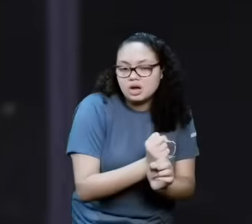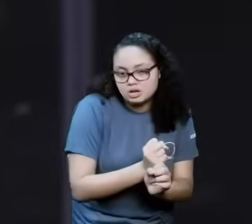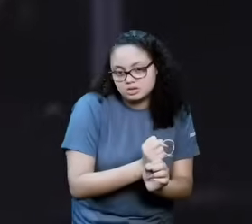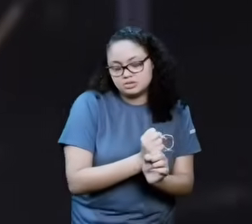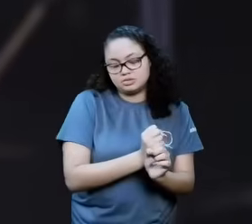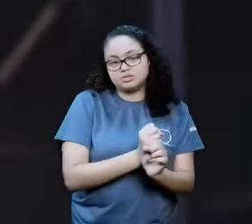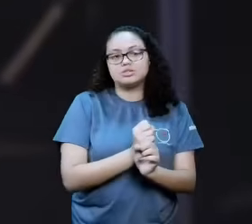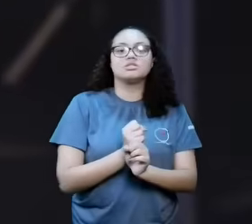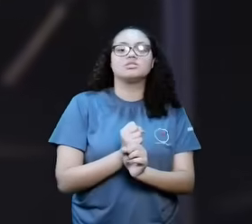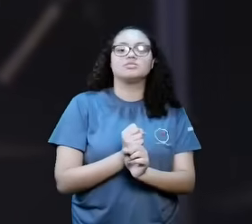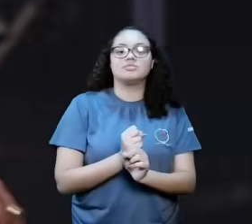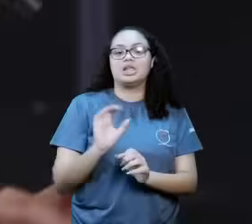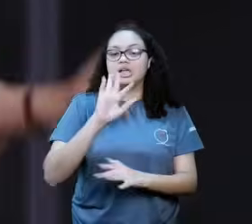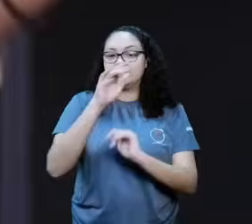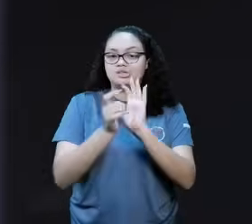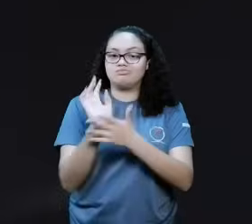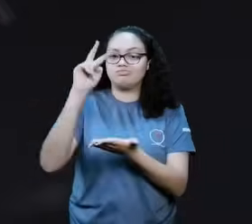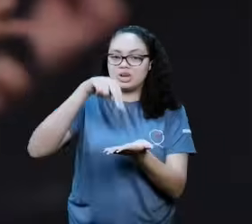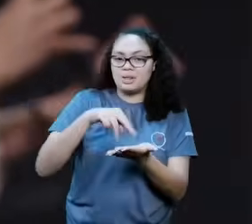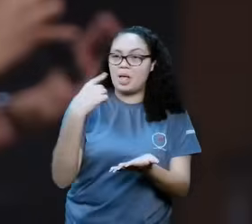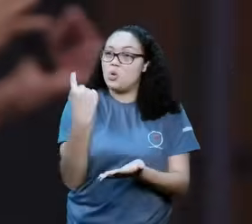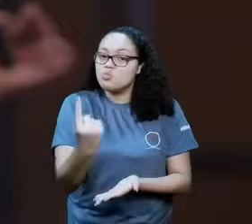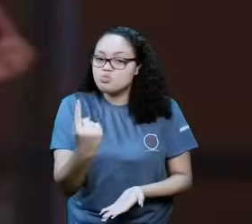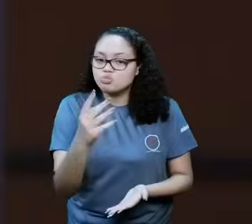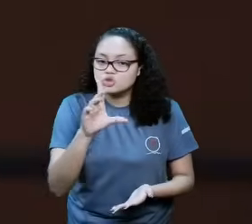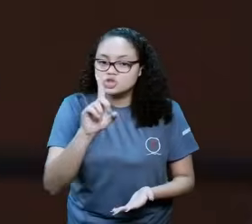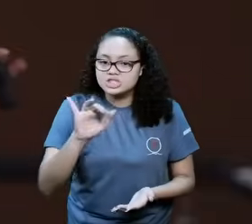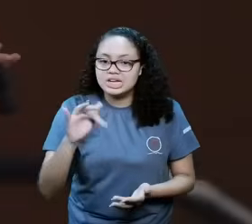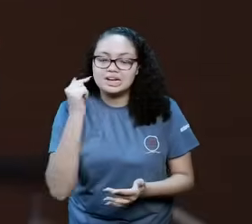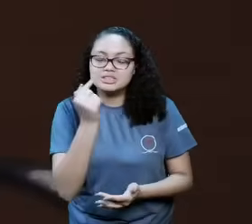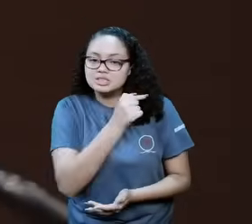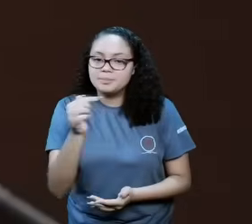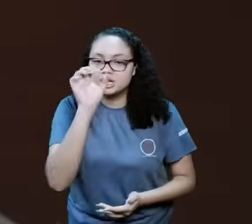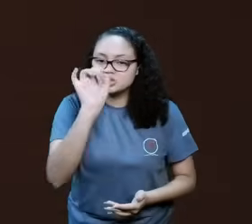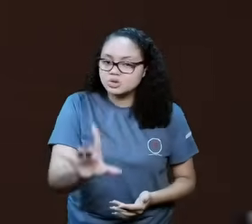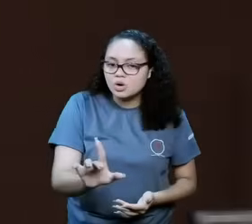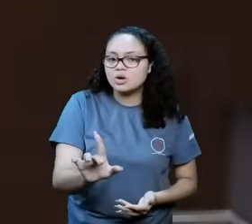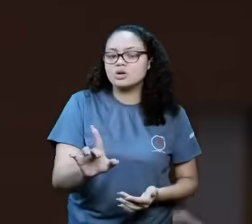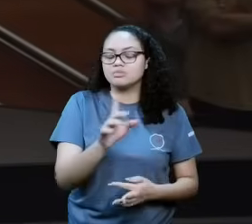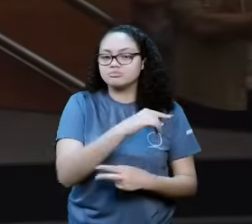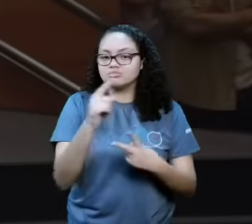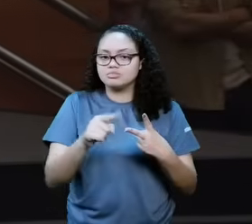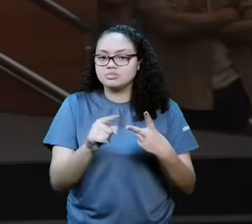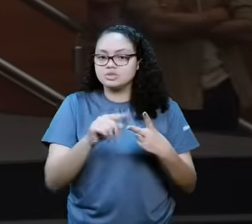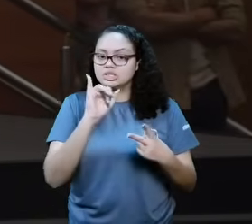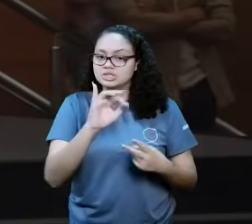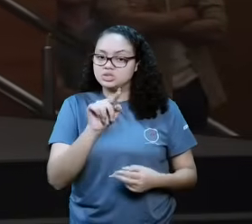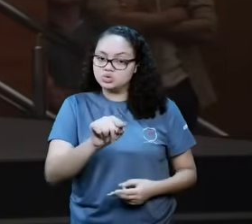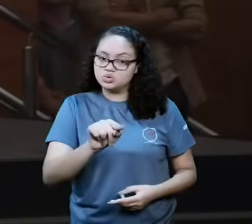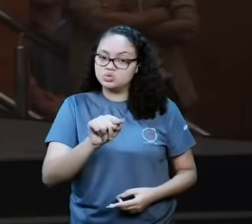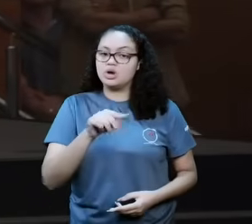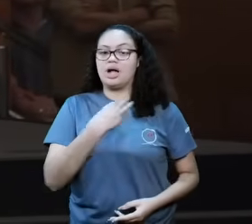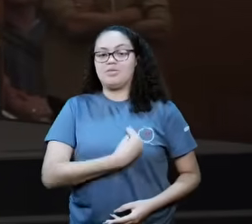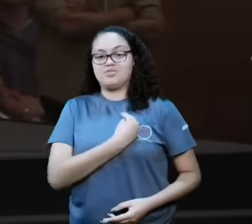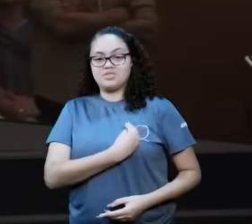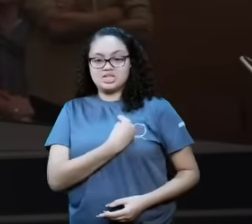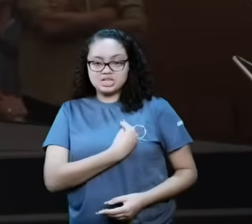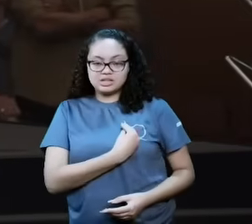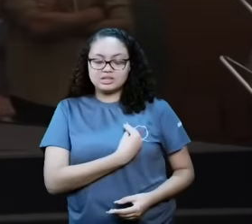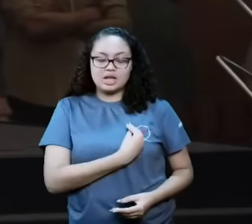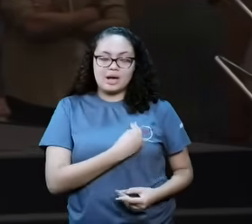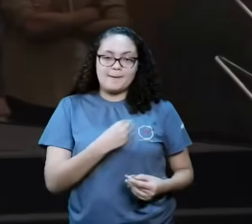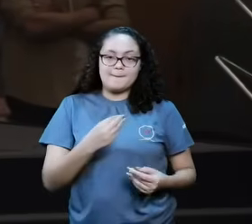Então quer dizer que Cristo veio para caber em um dia da semana? Segundo ponto, se a sua vida espiritual só